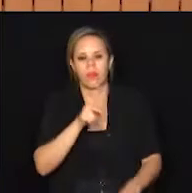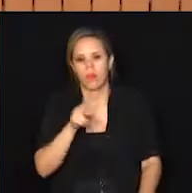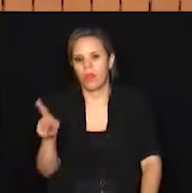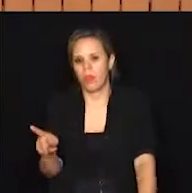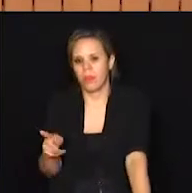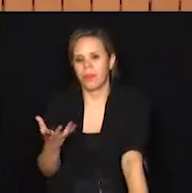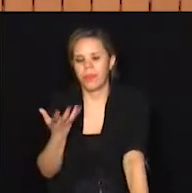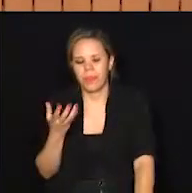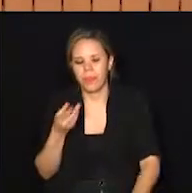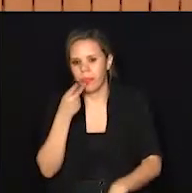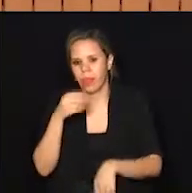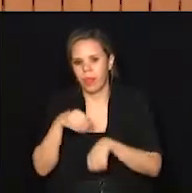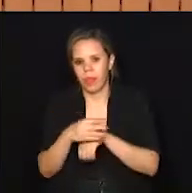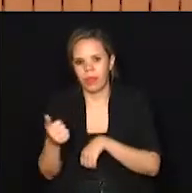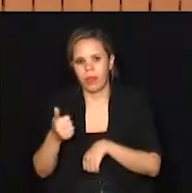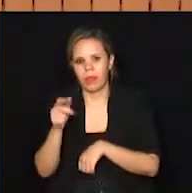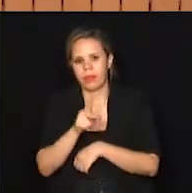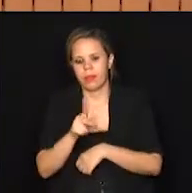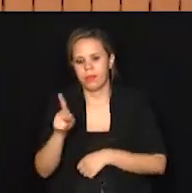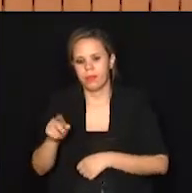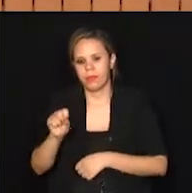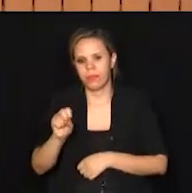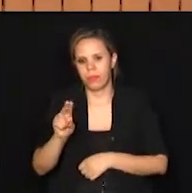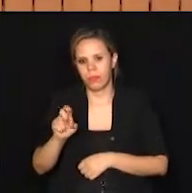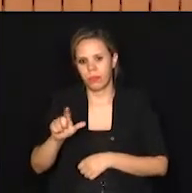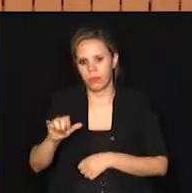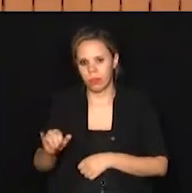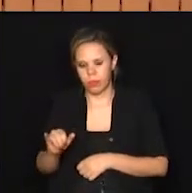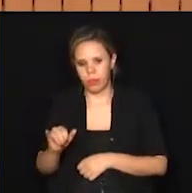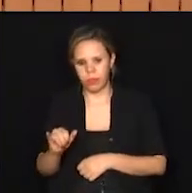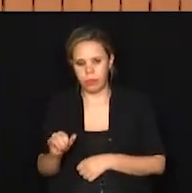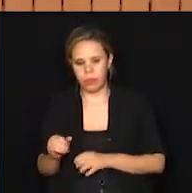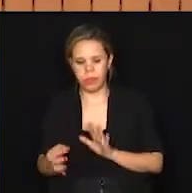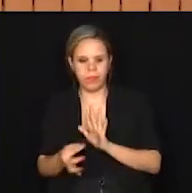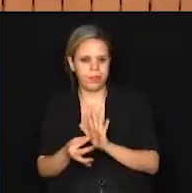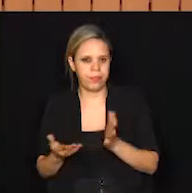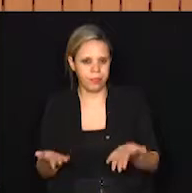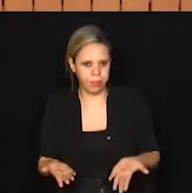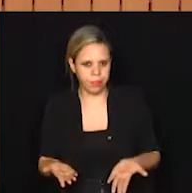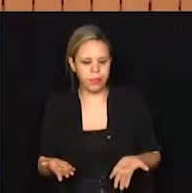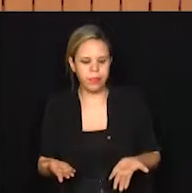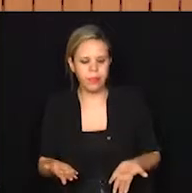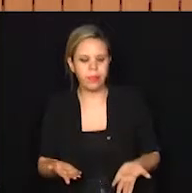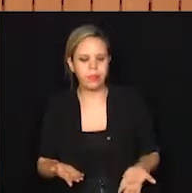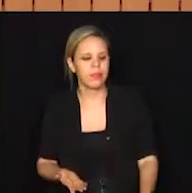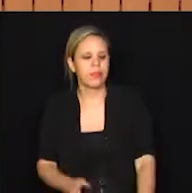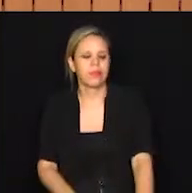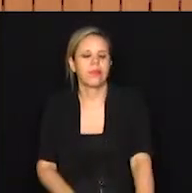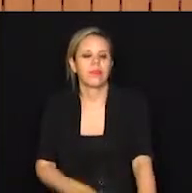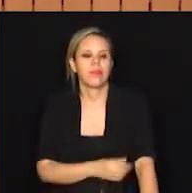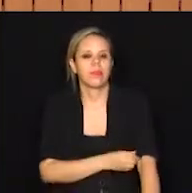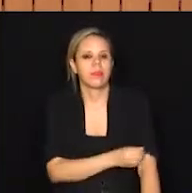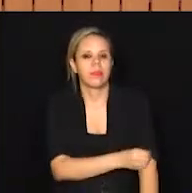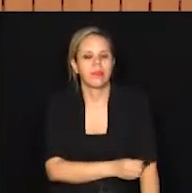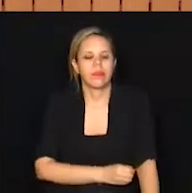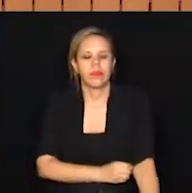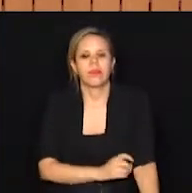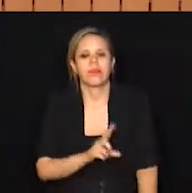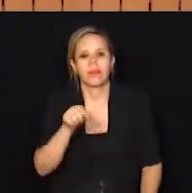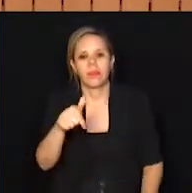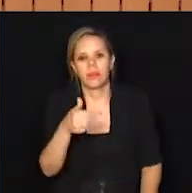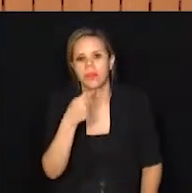Então, eu queria passar a palavra primeiro para a professora Sueli, que pudesse dar aqui a posição da POSP sobre esse tema, e